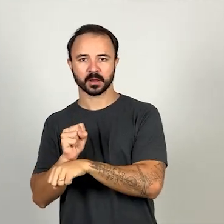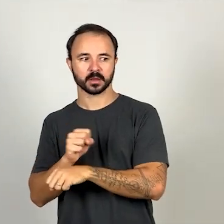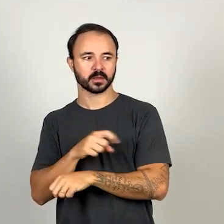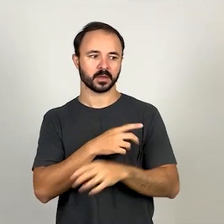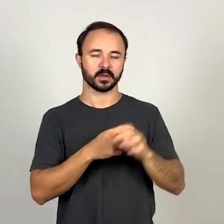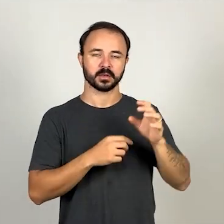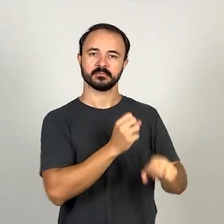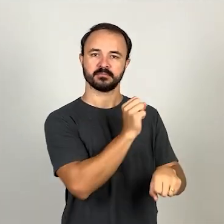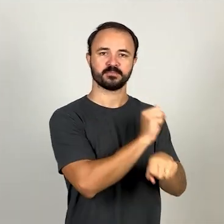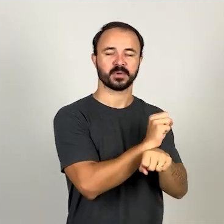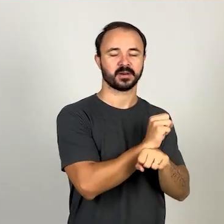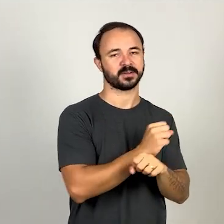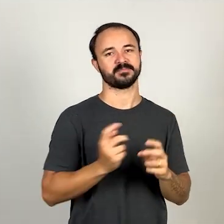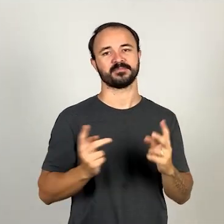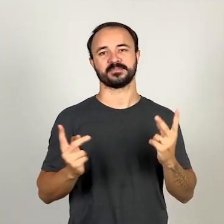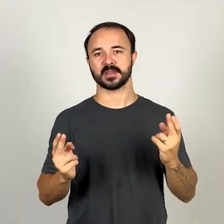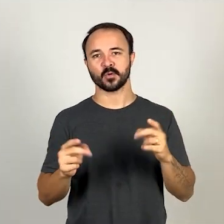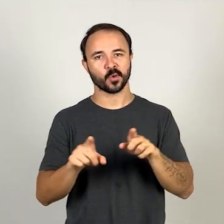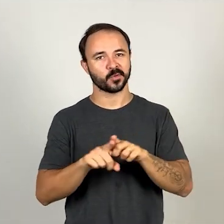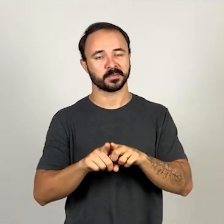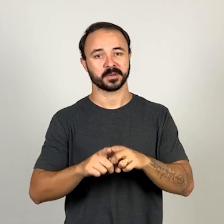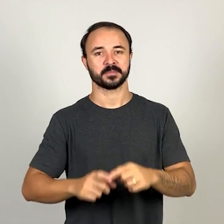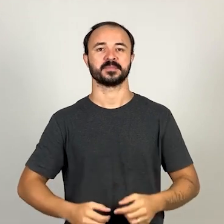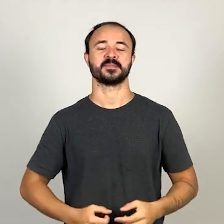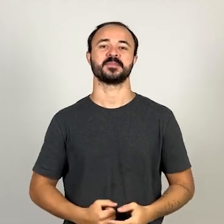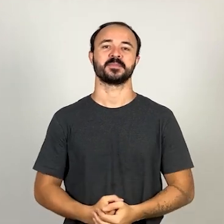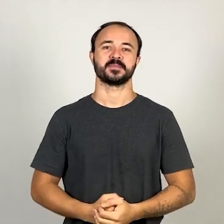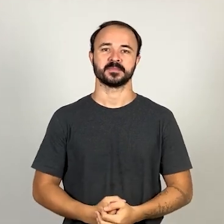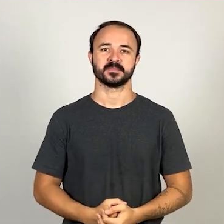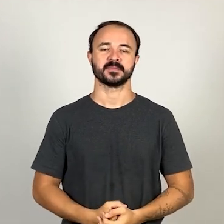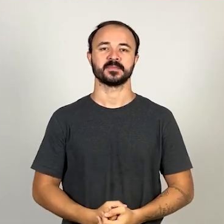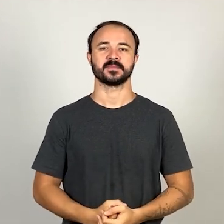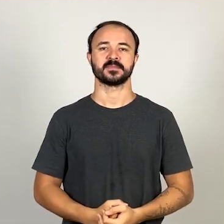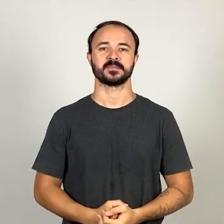tipo de gerador, mas também funciona com as pilhas.